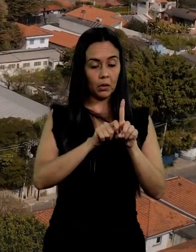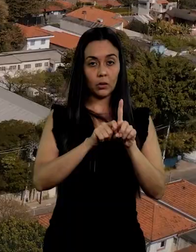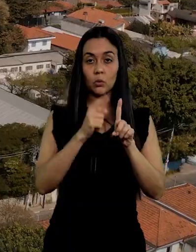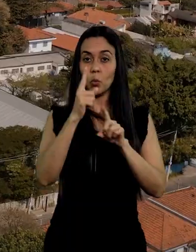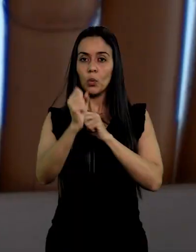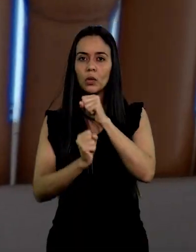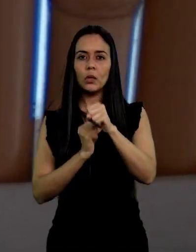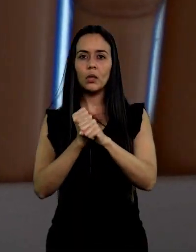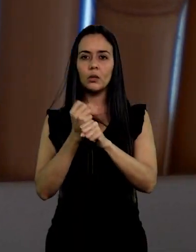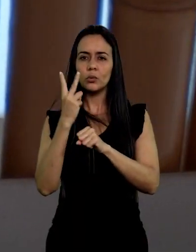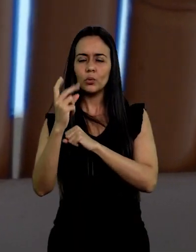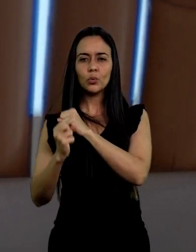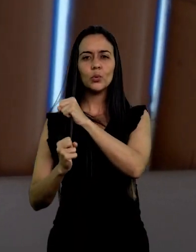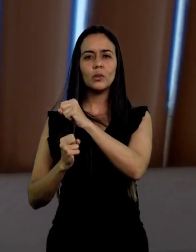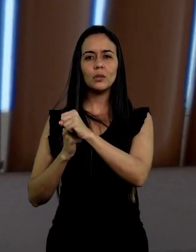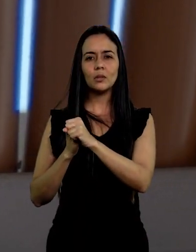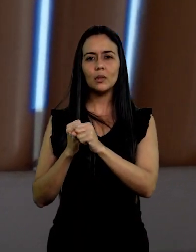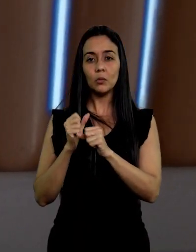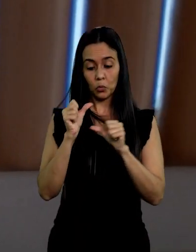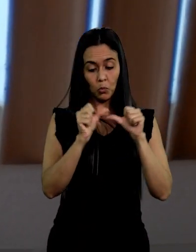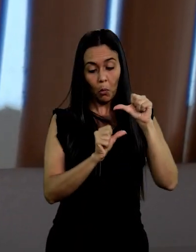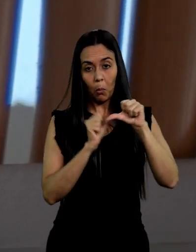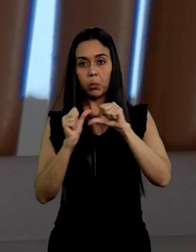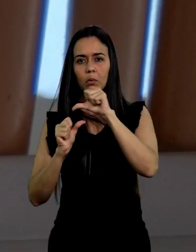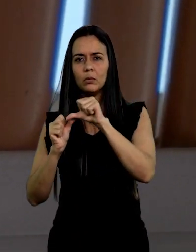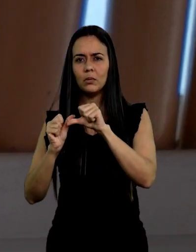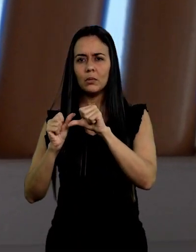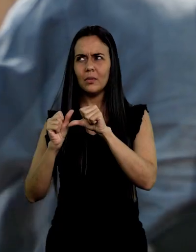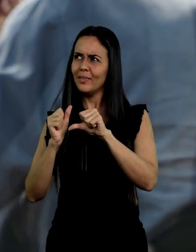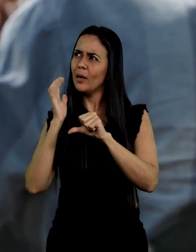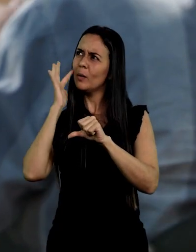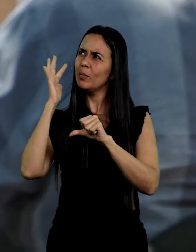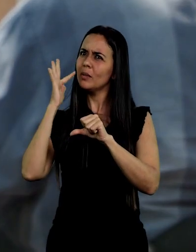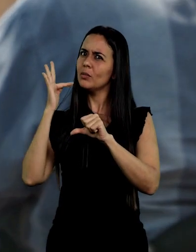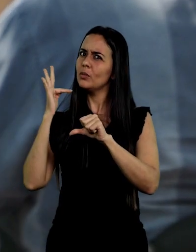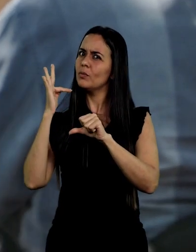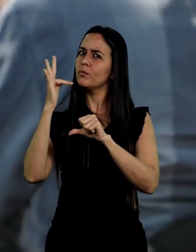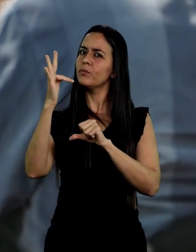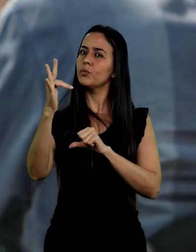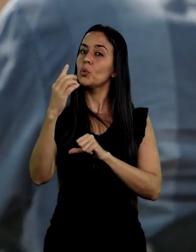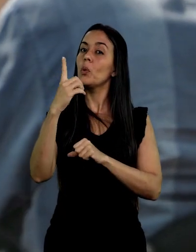anos. Agora imaginem daqui 10 anos.